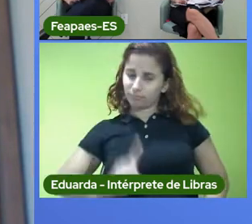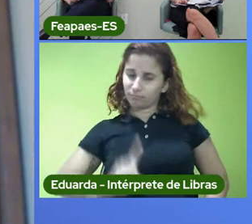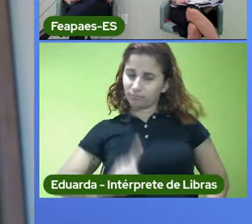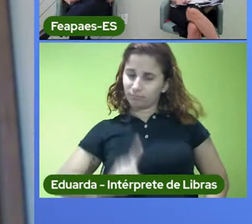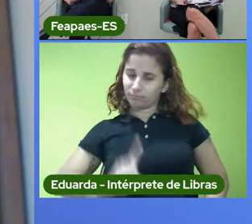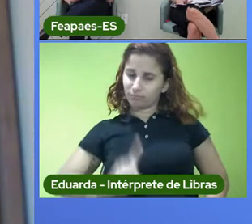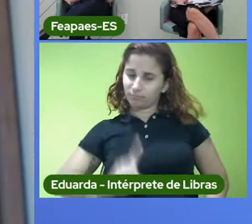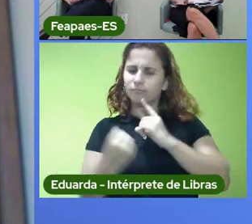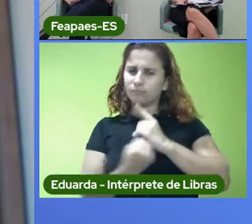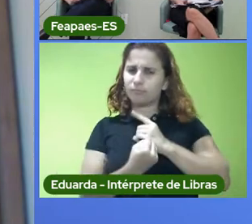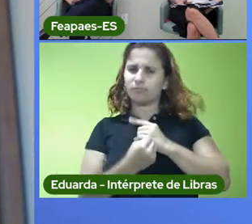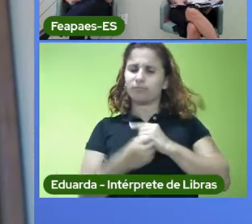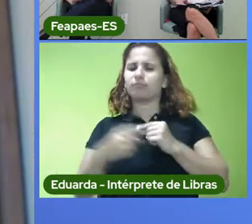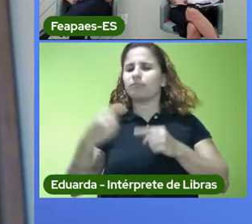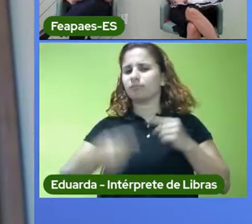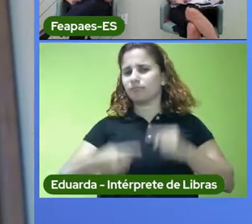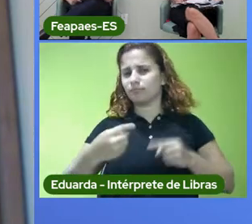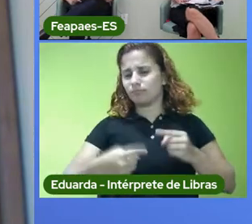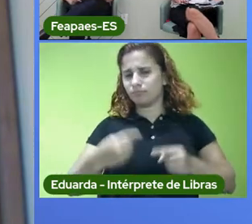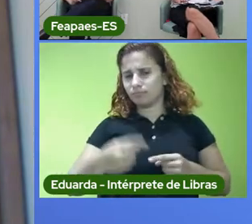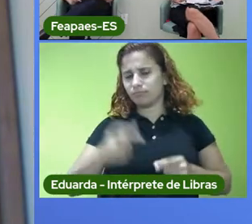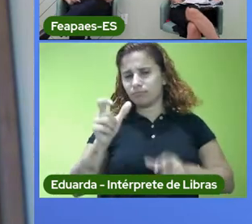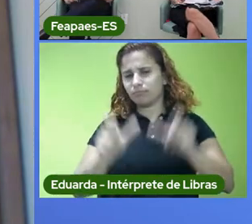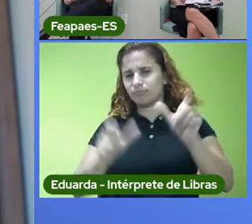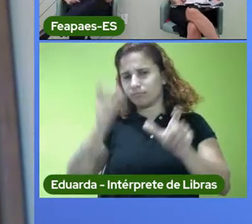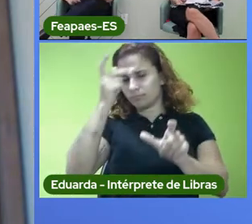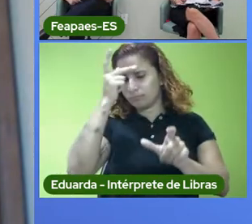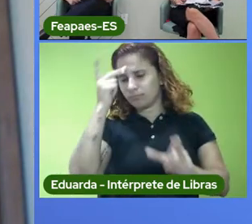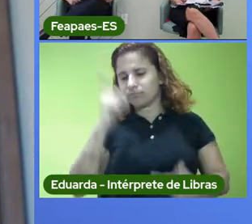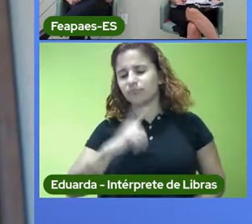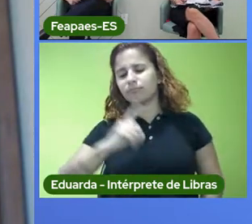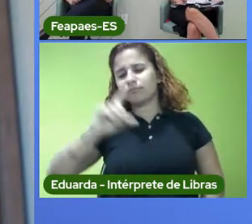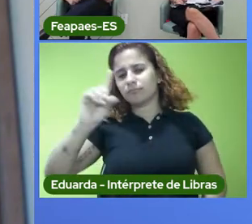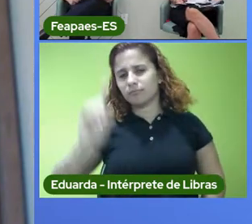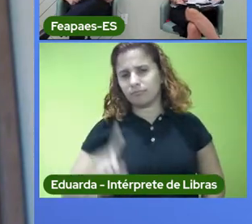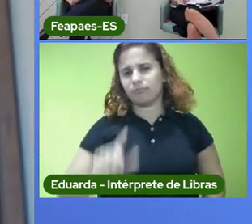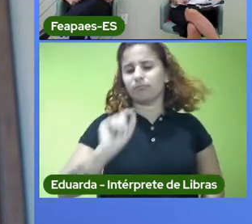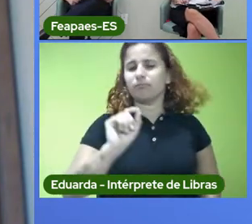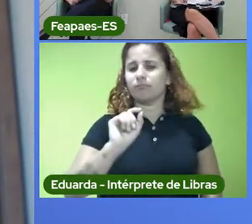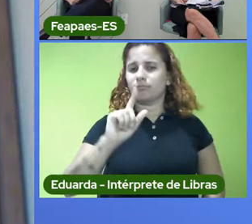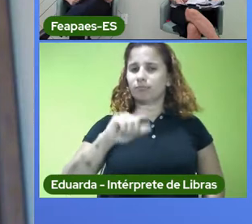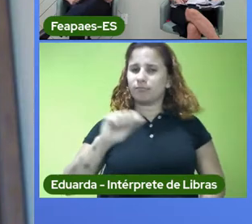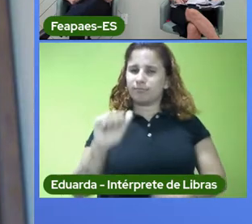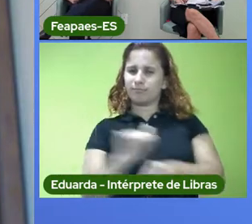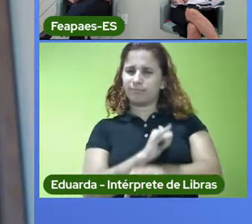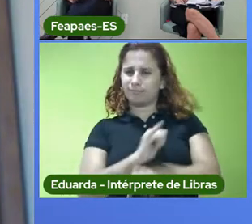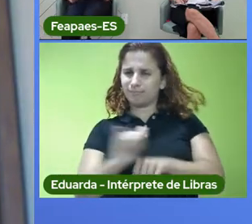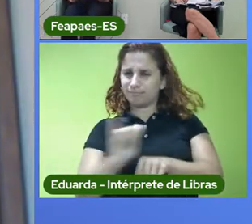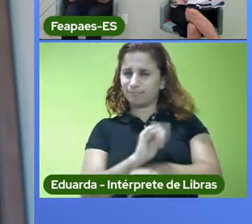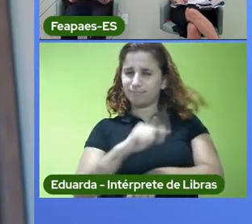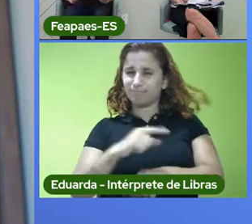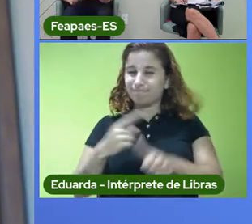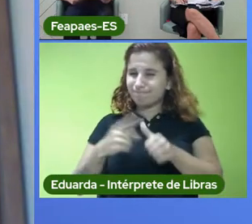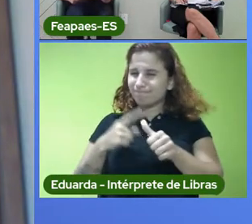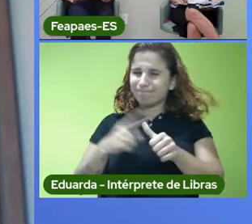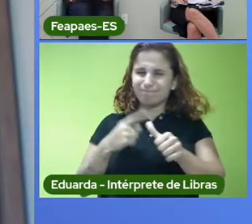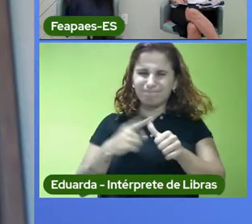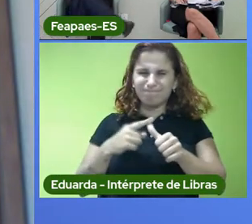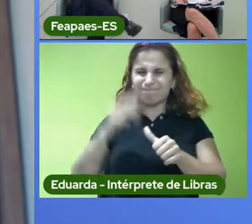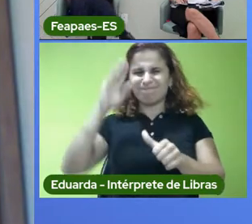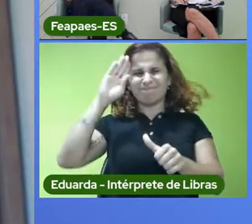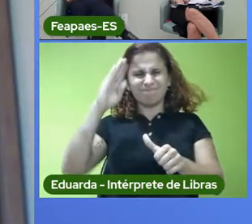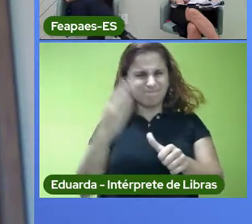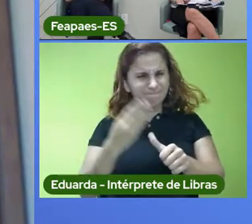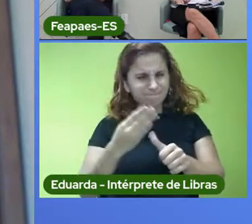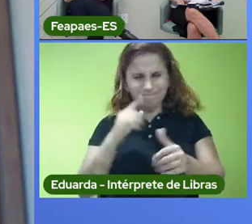direito, como uma estratégia primeira, prioritária e fundamental, né? Nós precisamos de dar